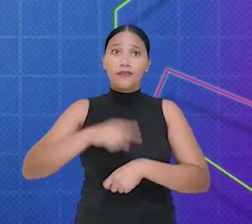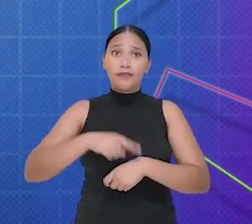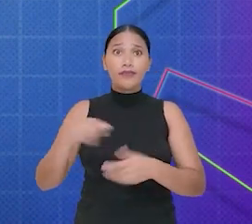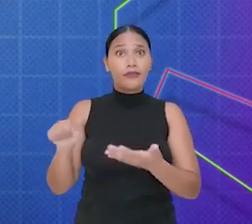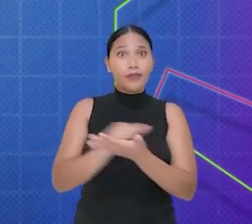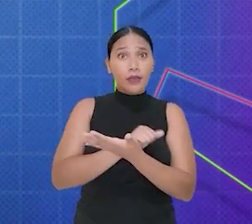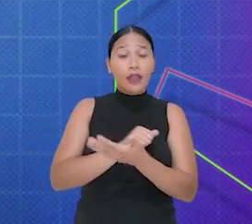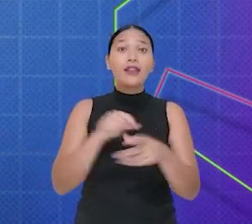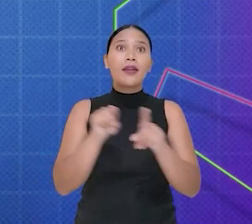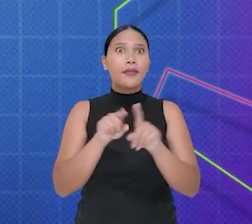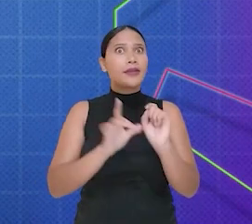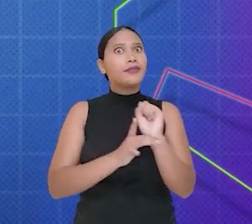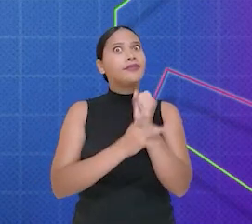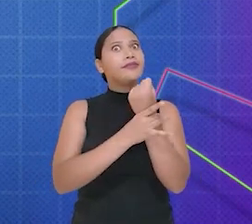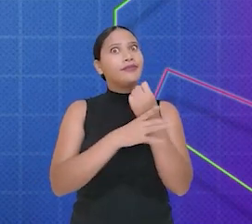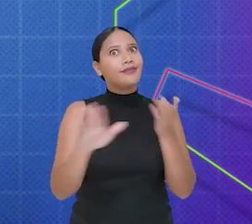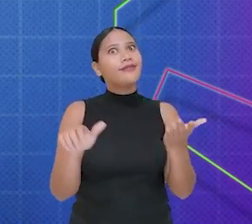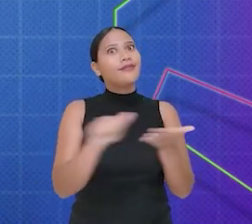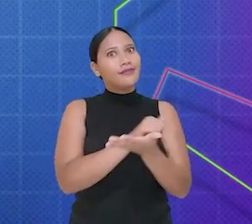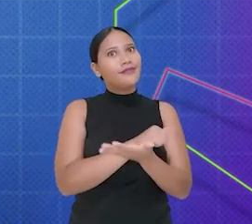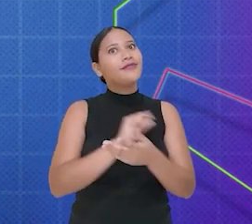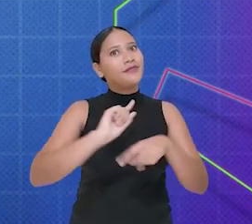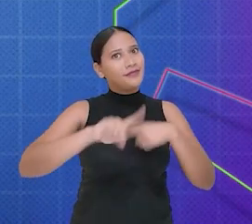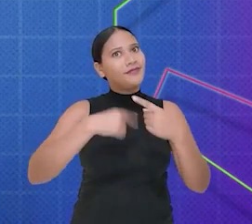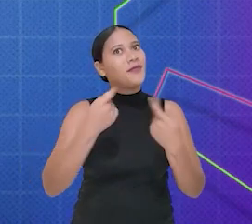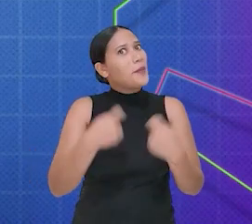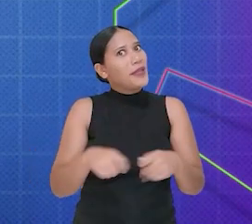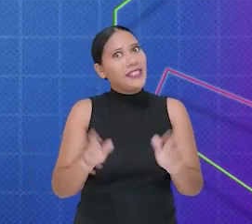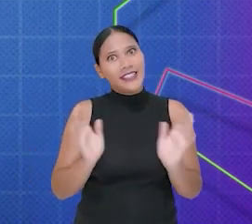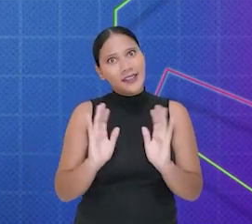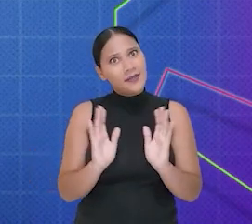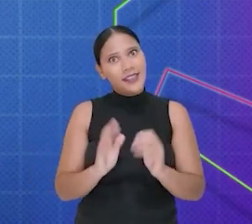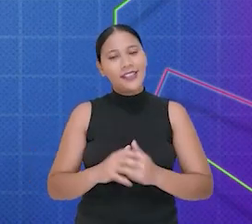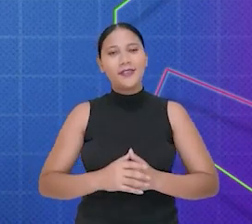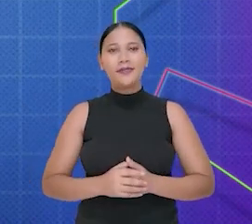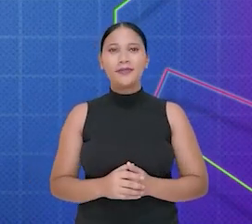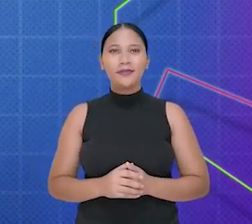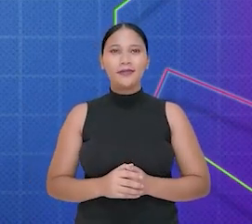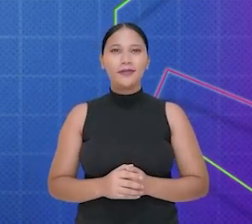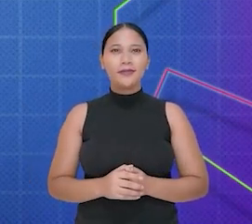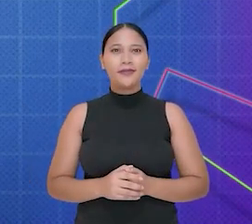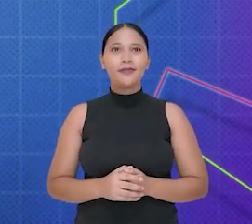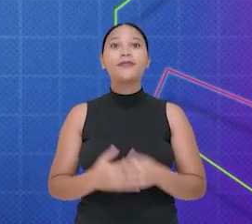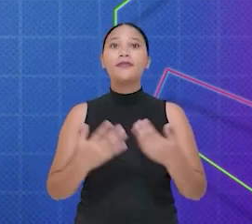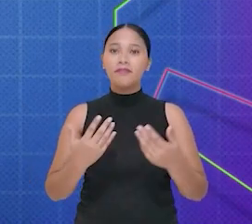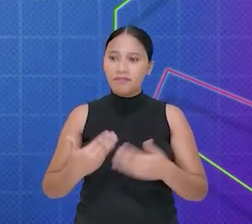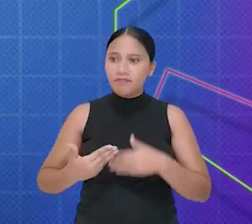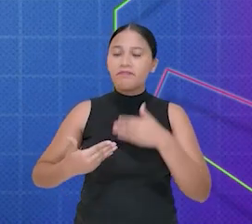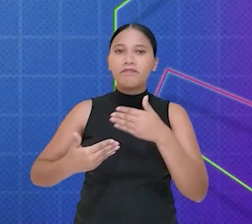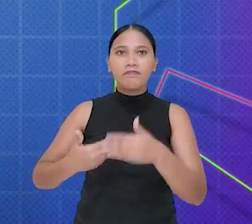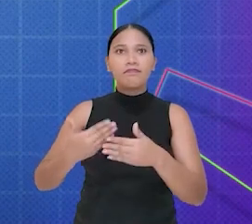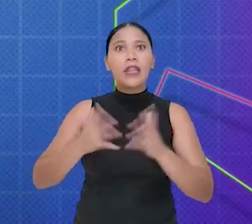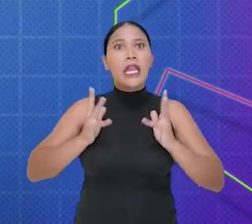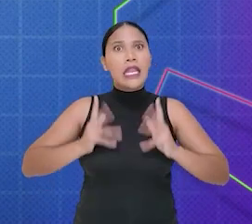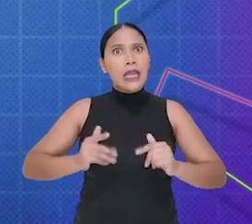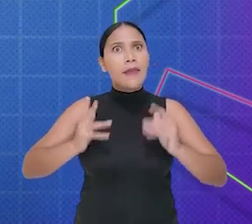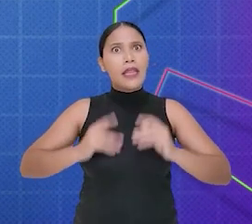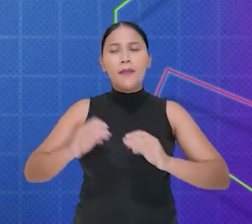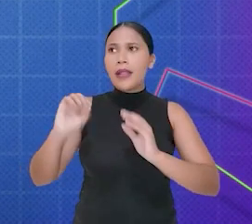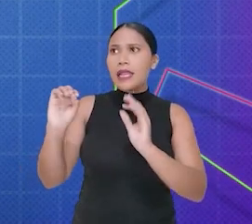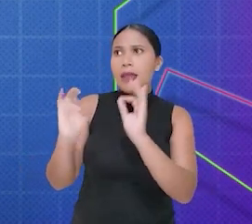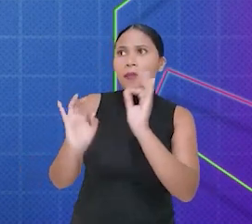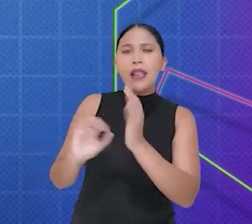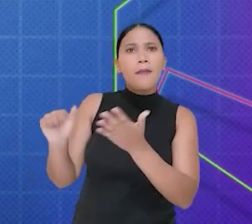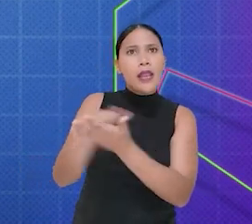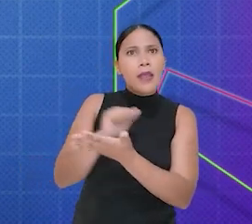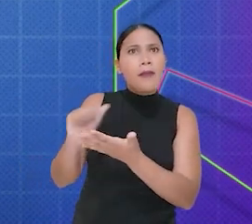apenas temporariamente. E certifique-se de excluir esses arquivos quando não precisar mais deles. Regularmente, faça